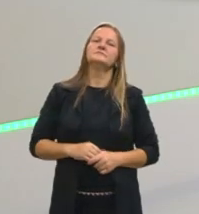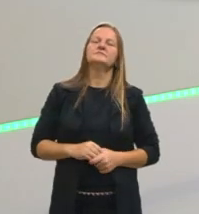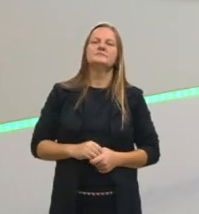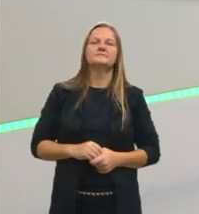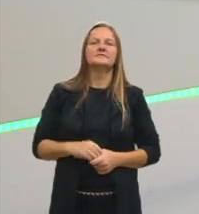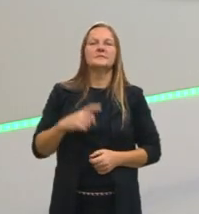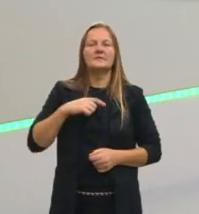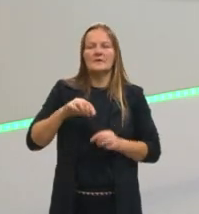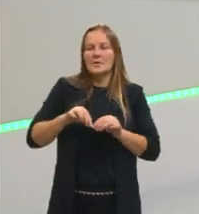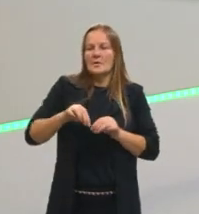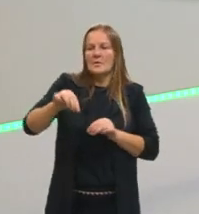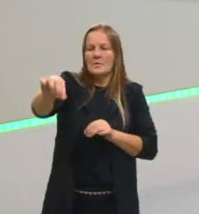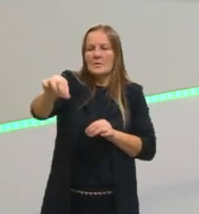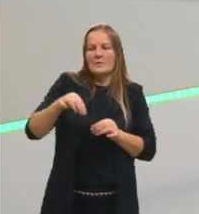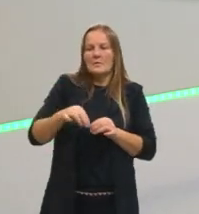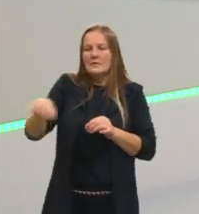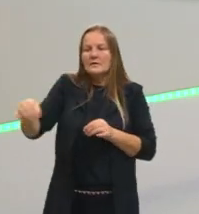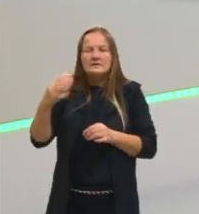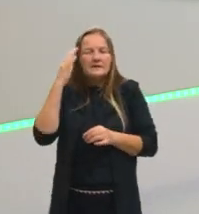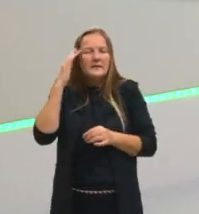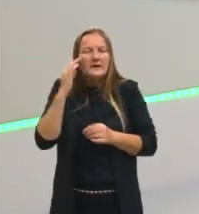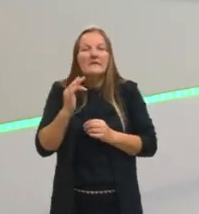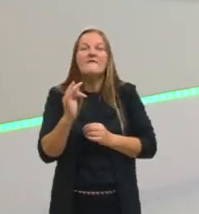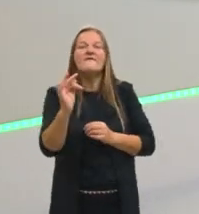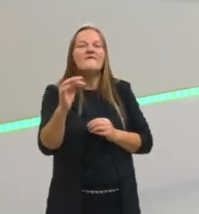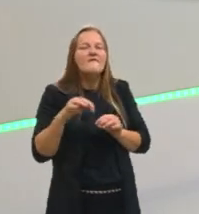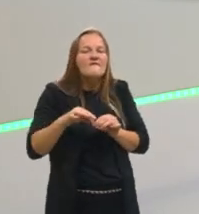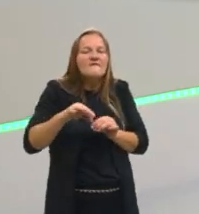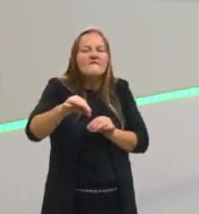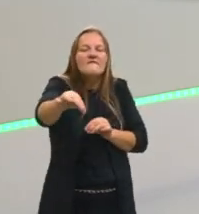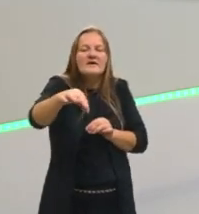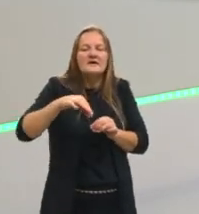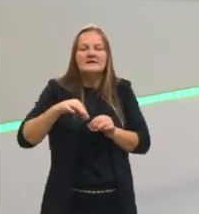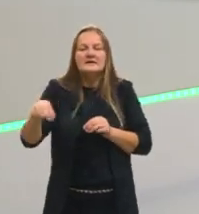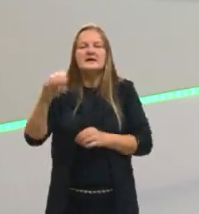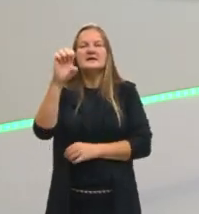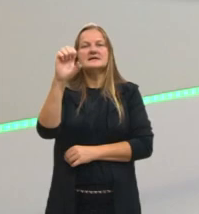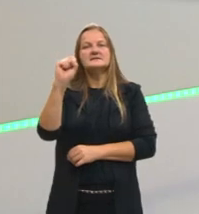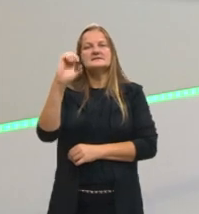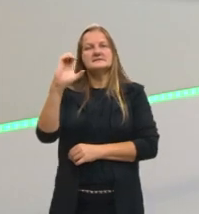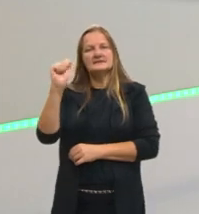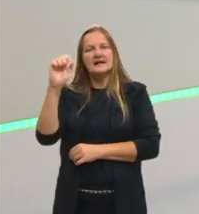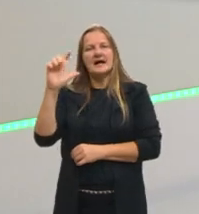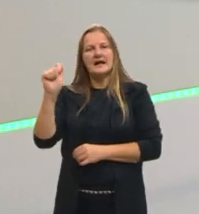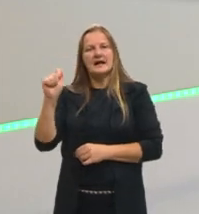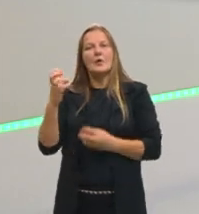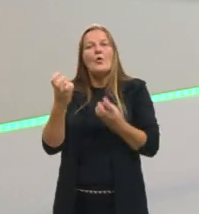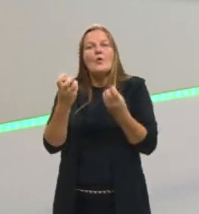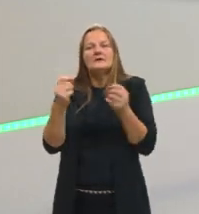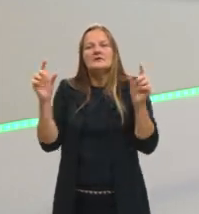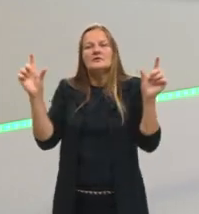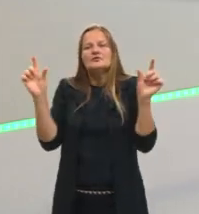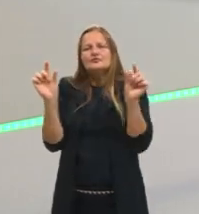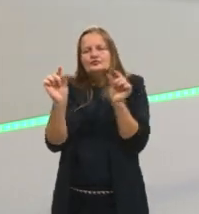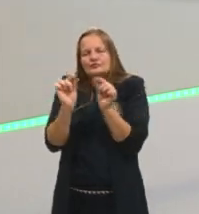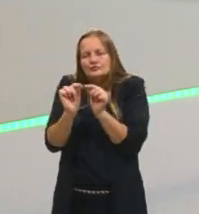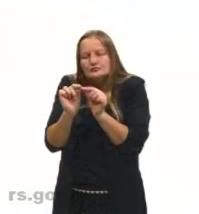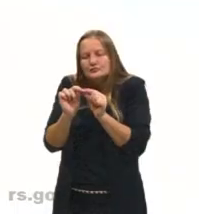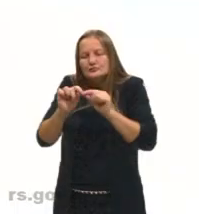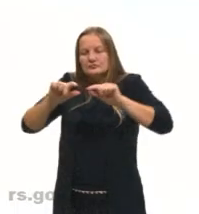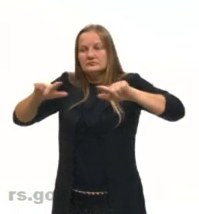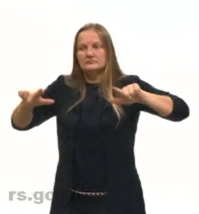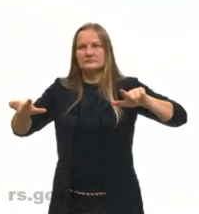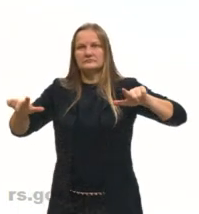no terreno tá agoniado então isso a escala escala é quantas vezes eu diminuir uma coisa